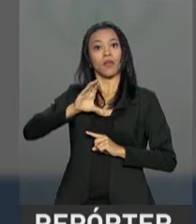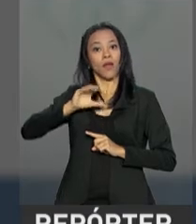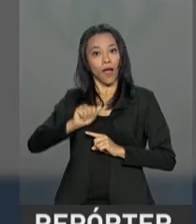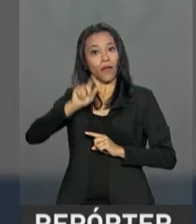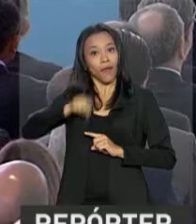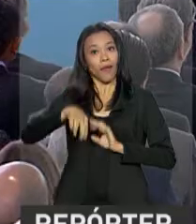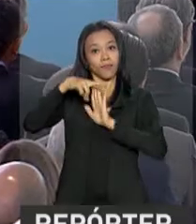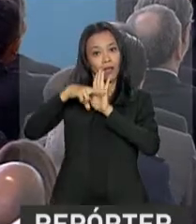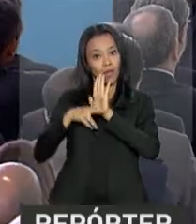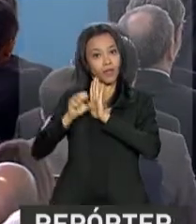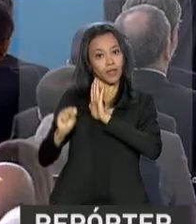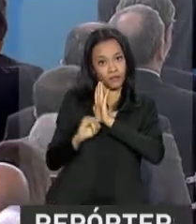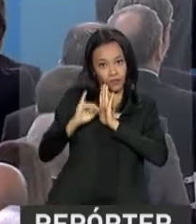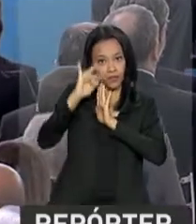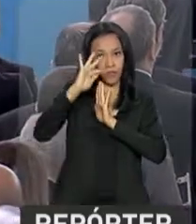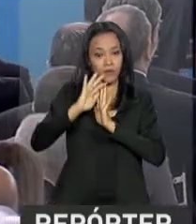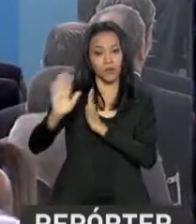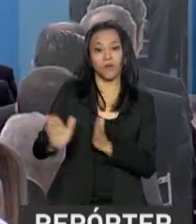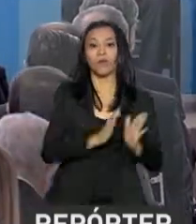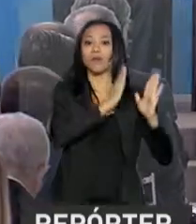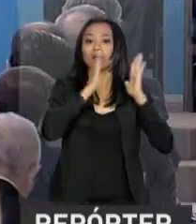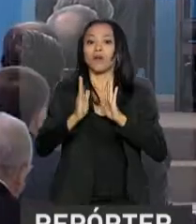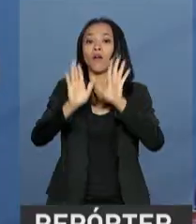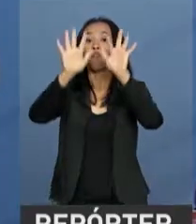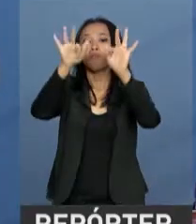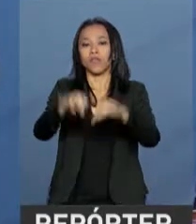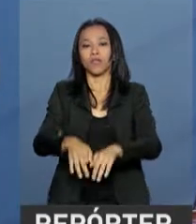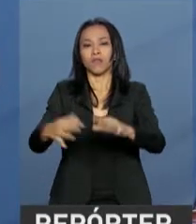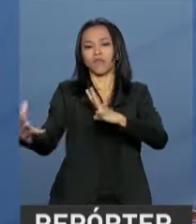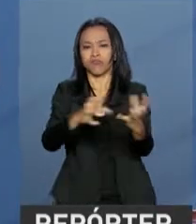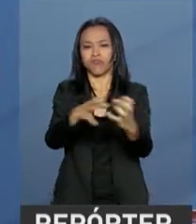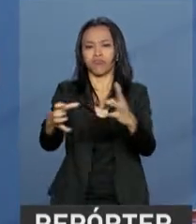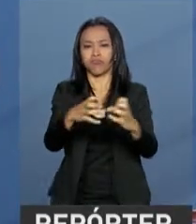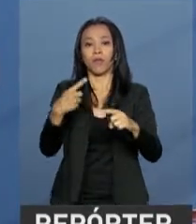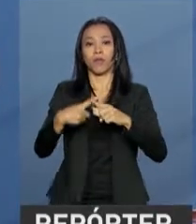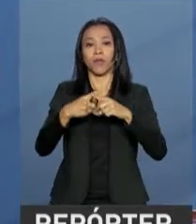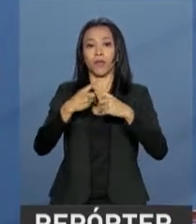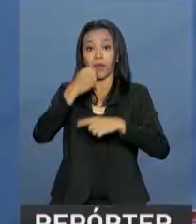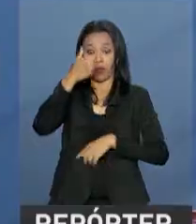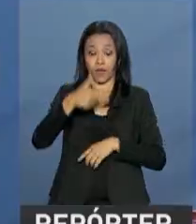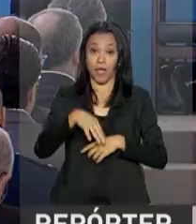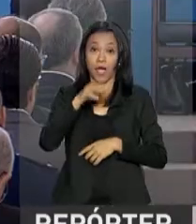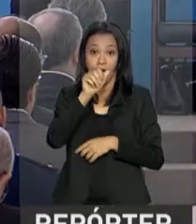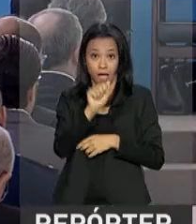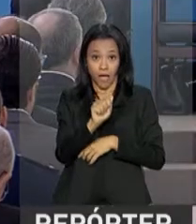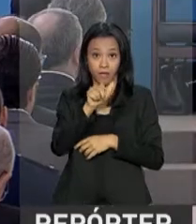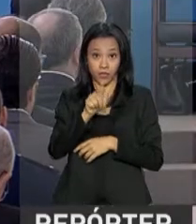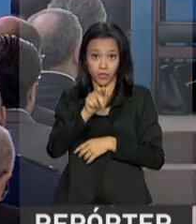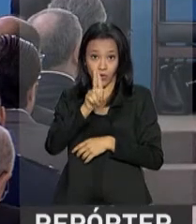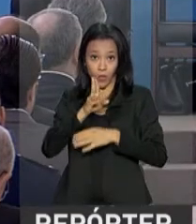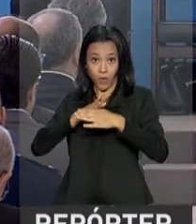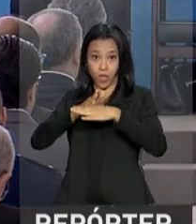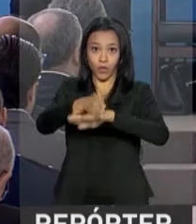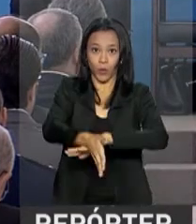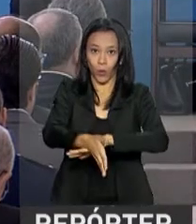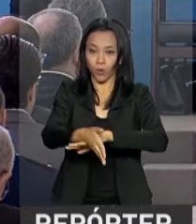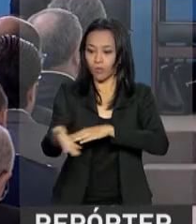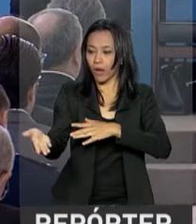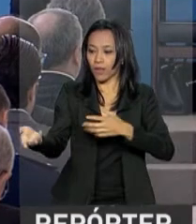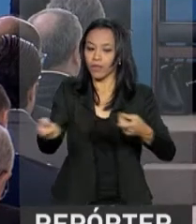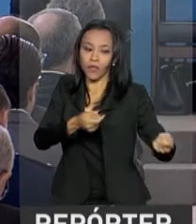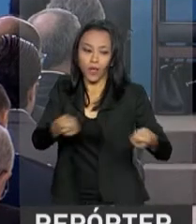oficial a disputa chegou ao fim após a entrada da advocacia geral da união no caso intermediando os interesses de